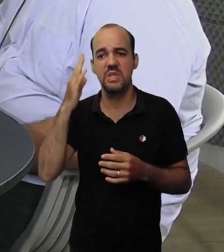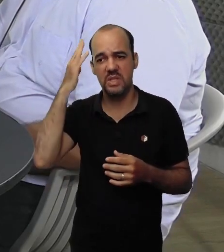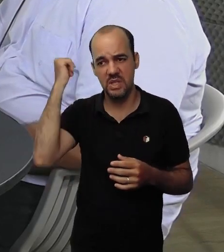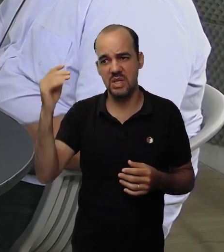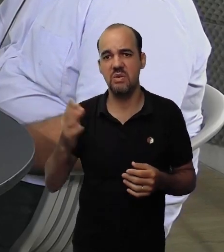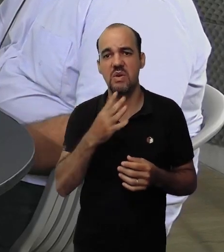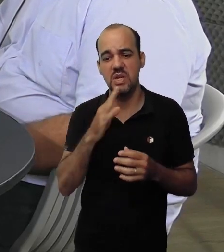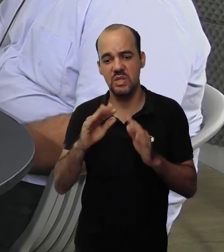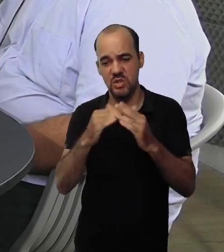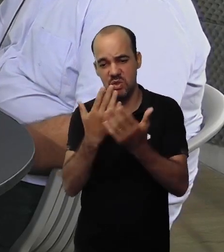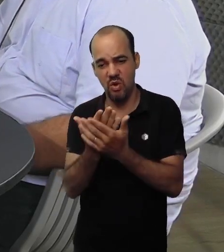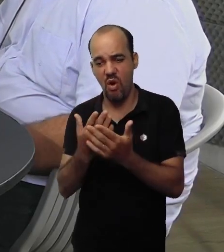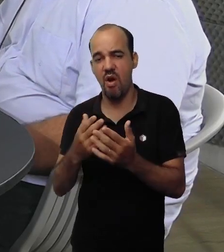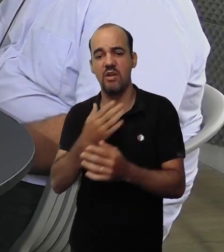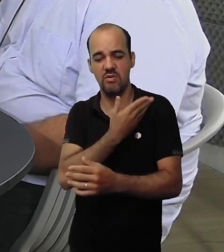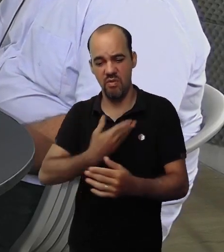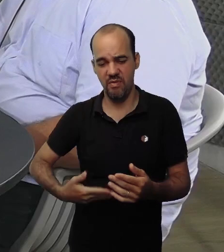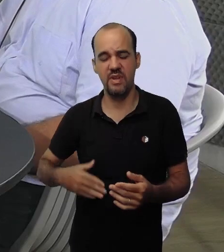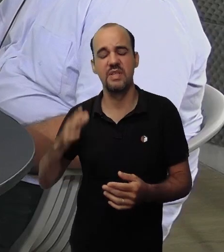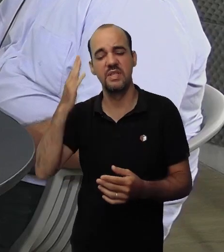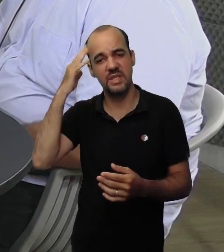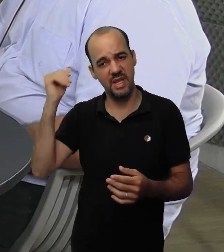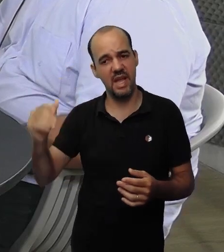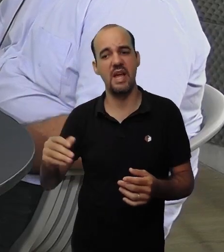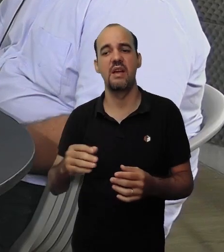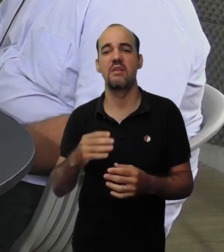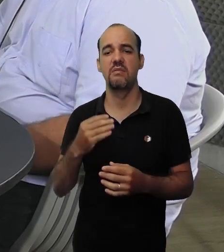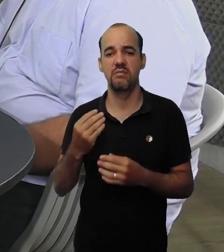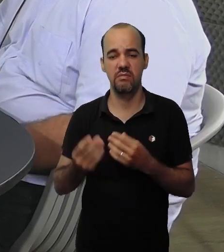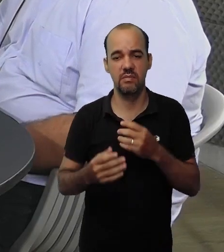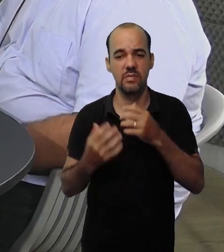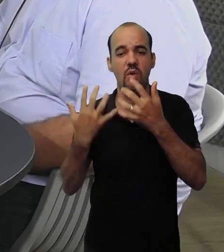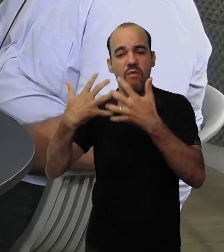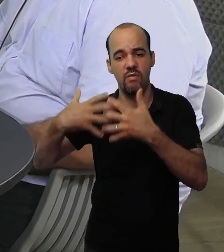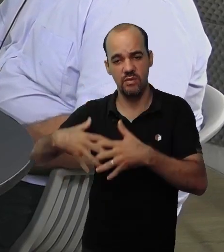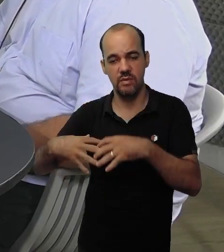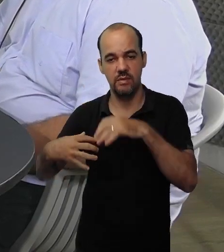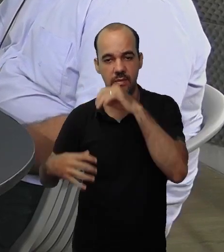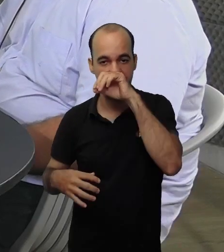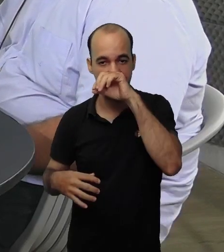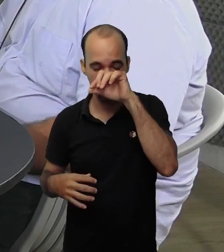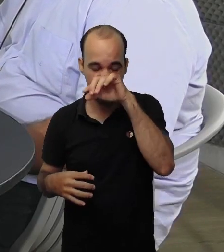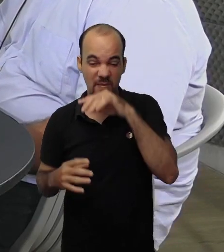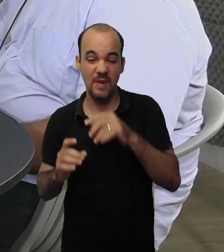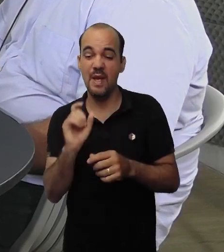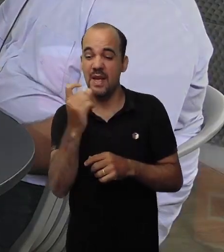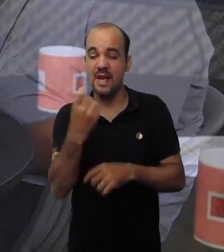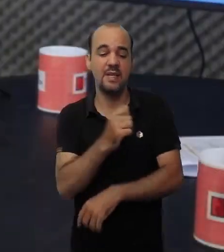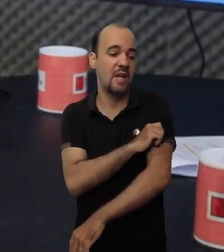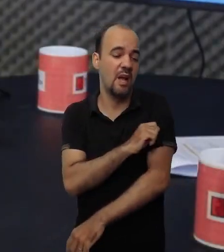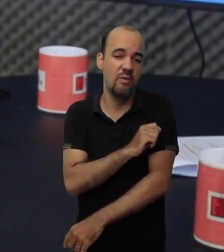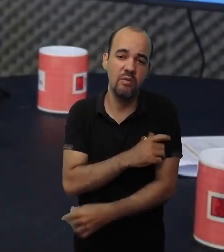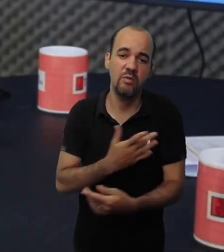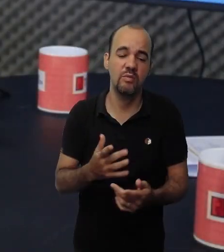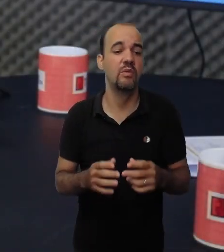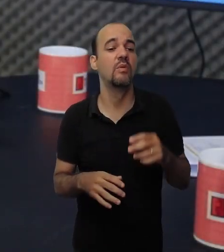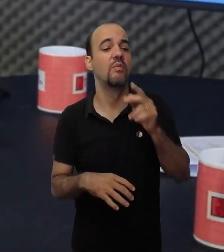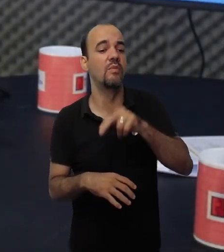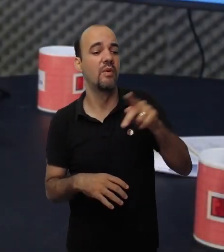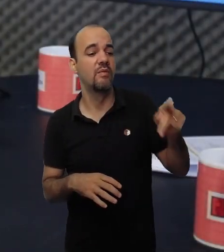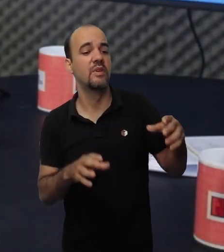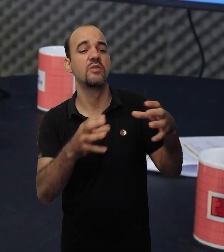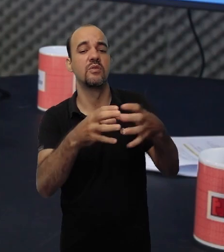que podemos sim, né, como ex-alunos regressos, como professores,